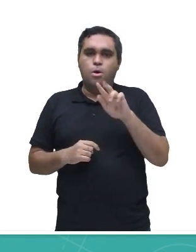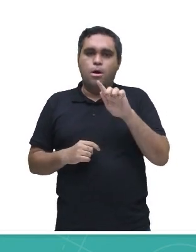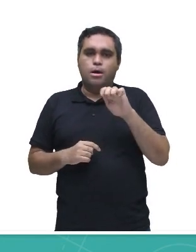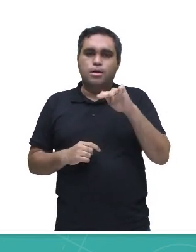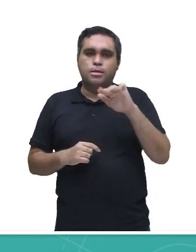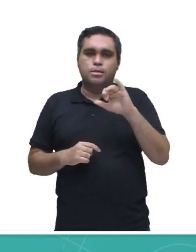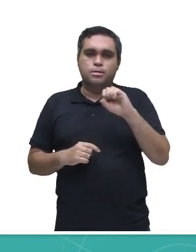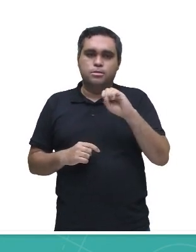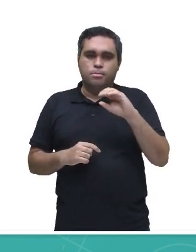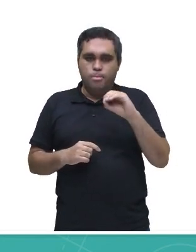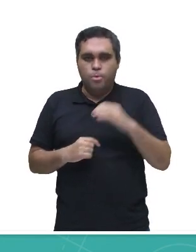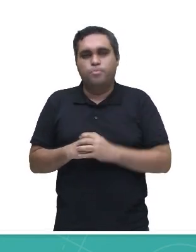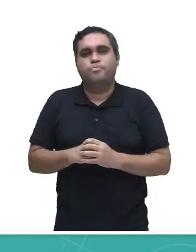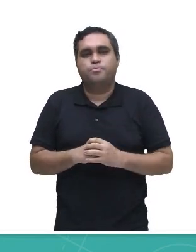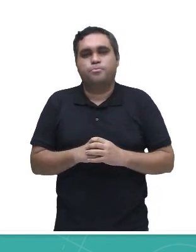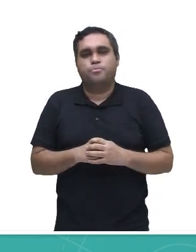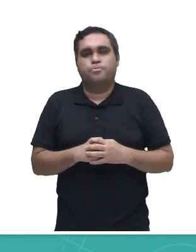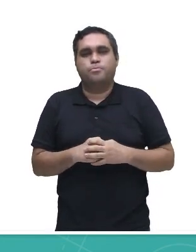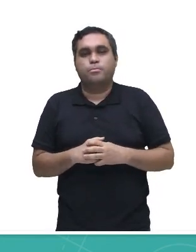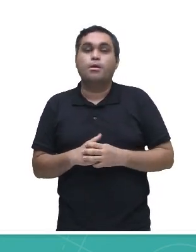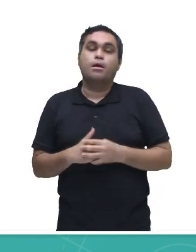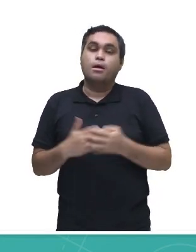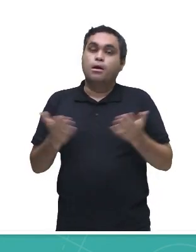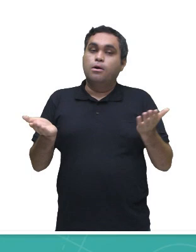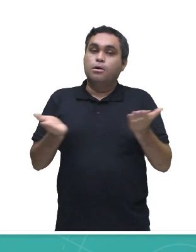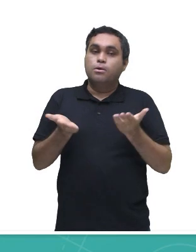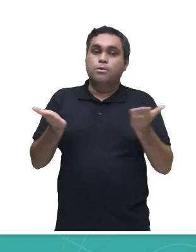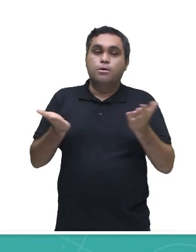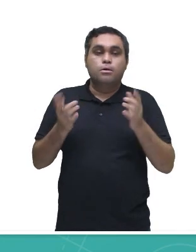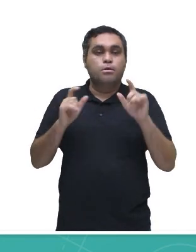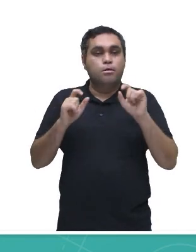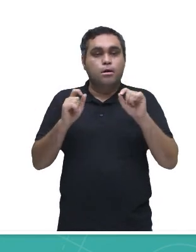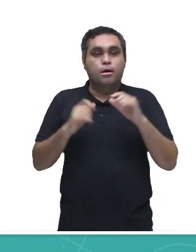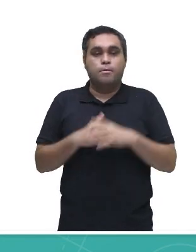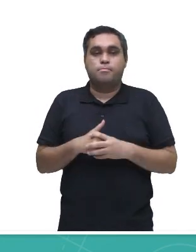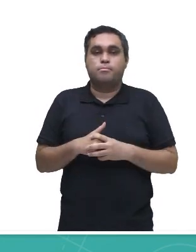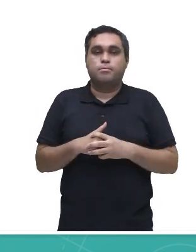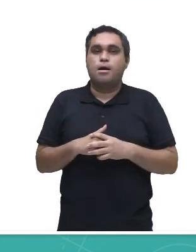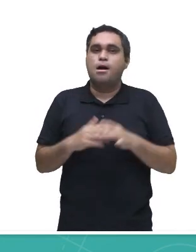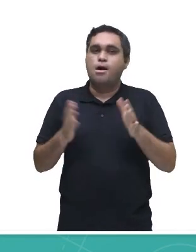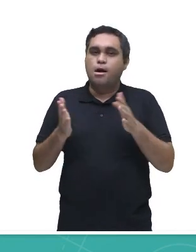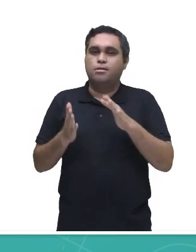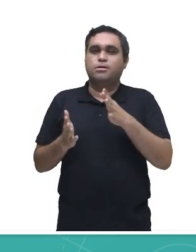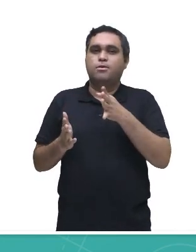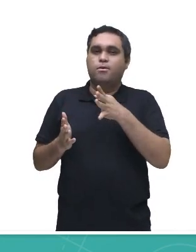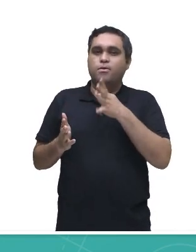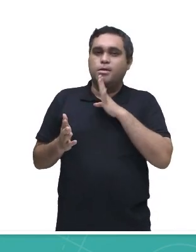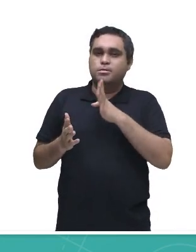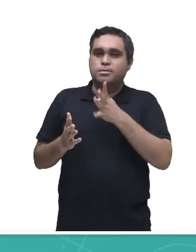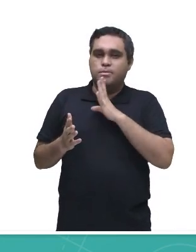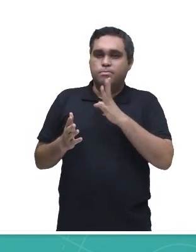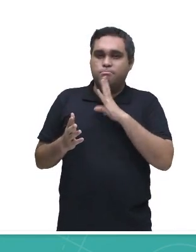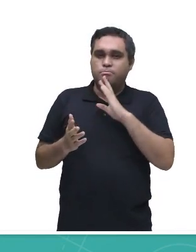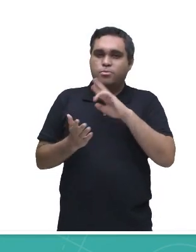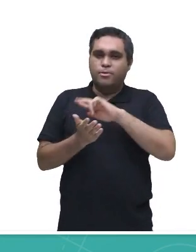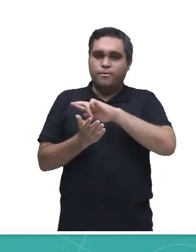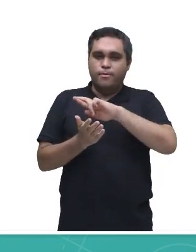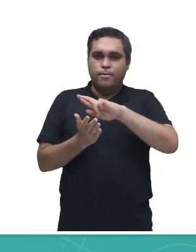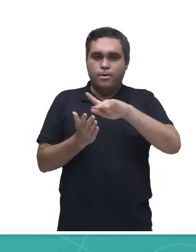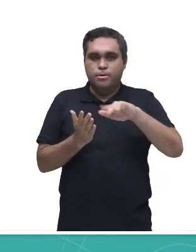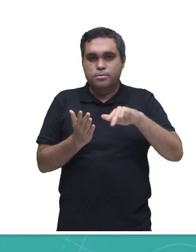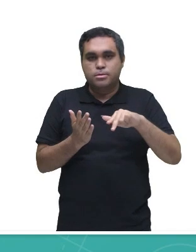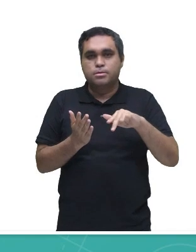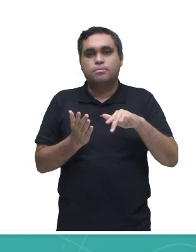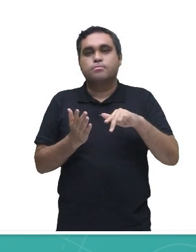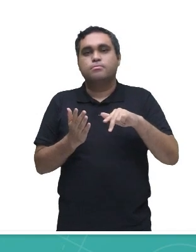formação do organismo. E agora, com esse monte de conhecimento que a gente mostrou aqui para vocês, eu trago